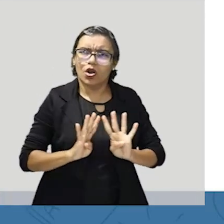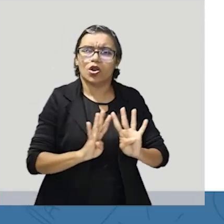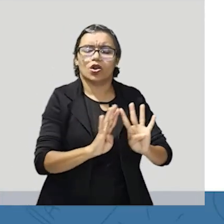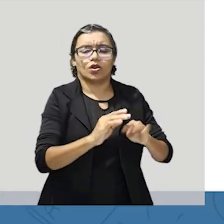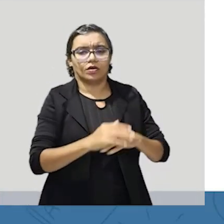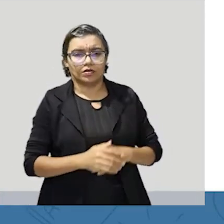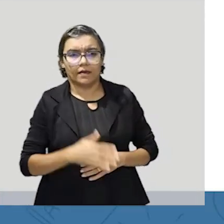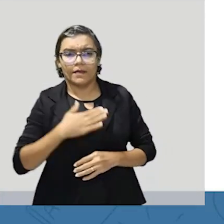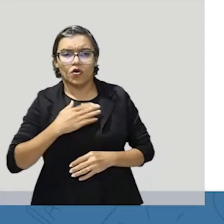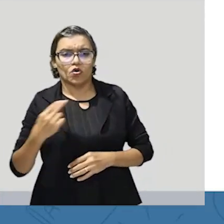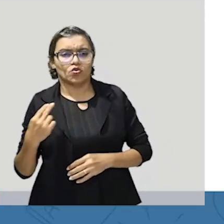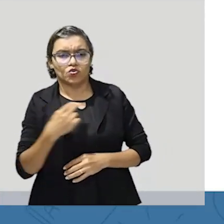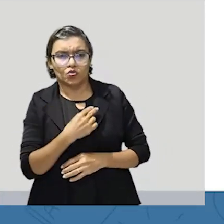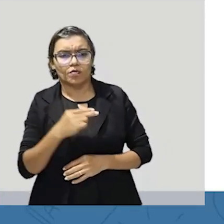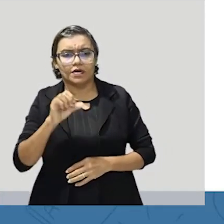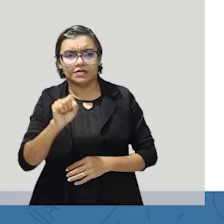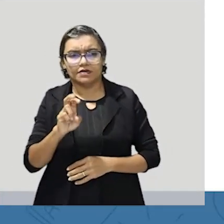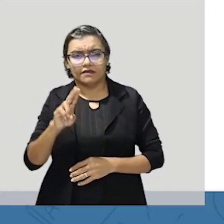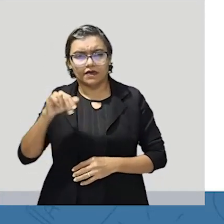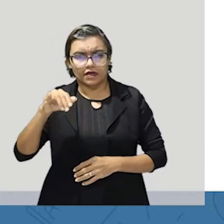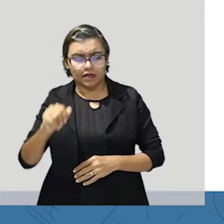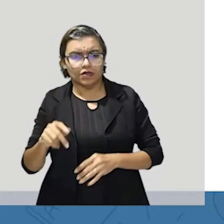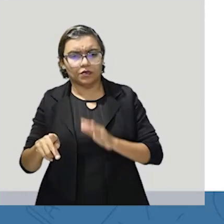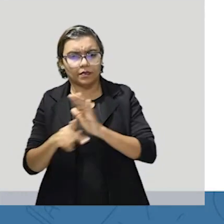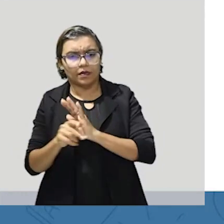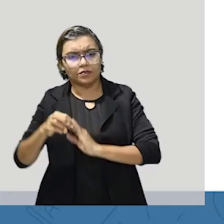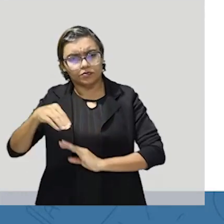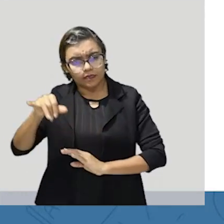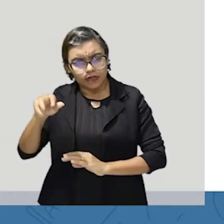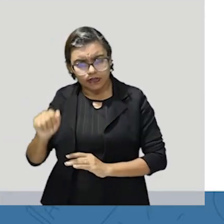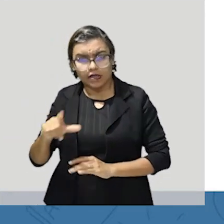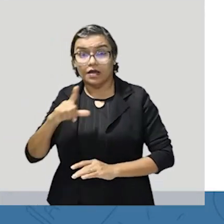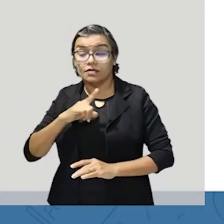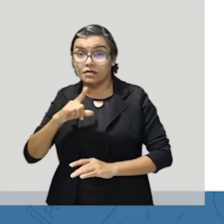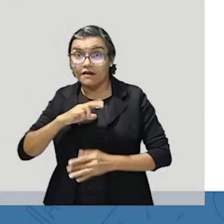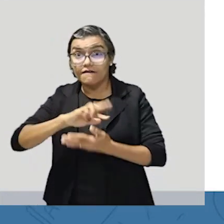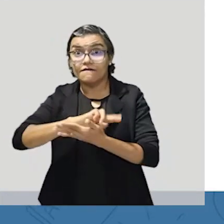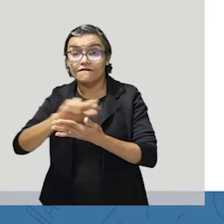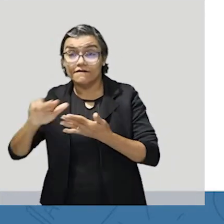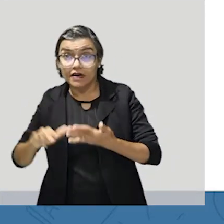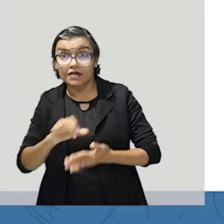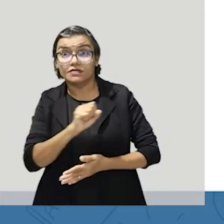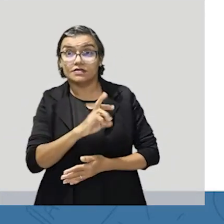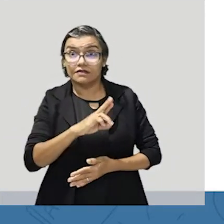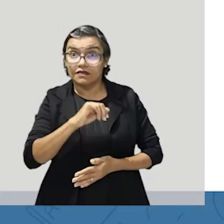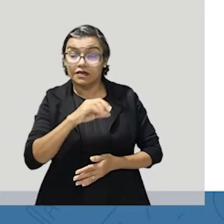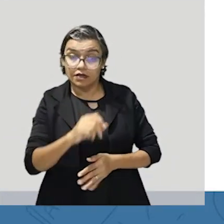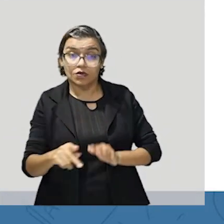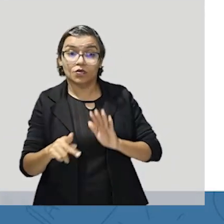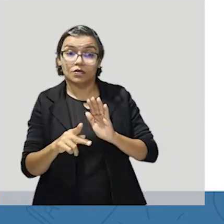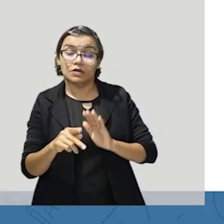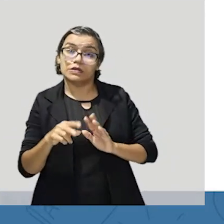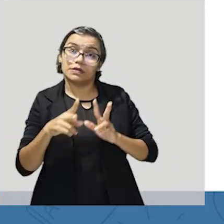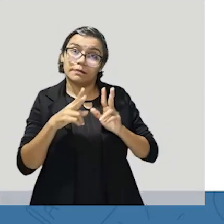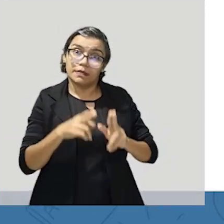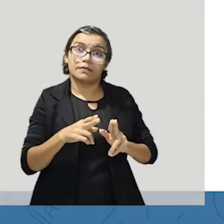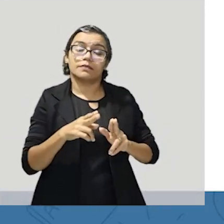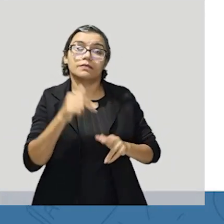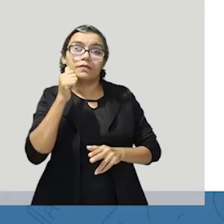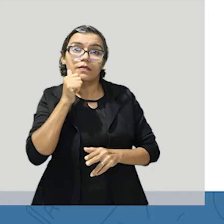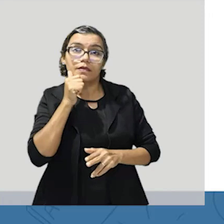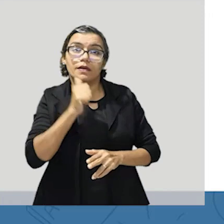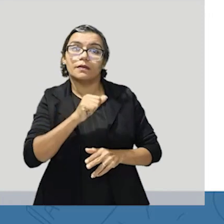Severino de Maria como muito severinos com mães chamadas Maria fiquei sendo